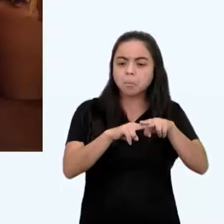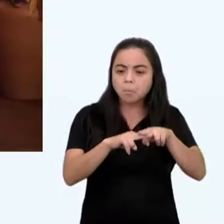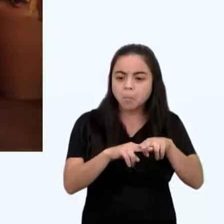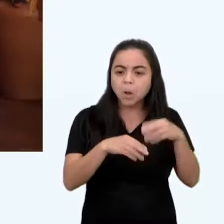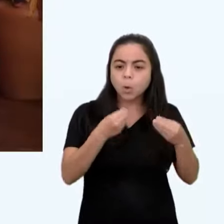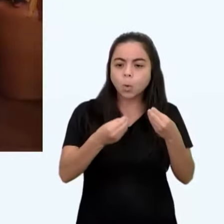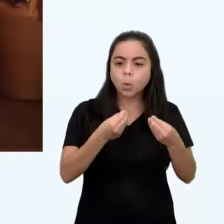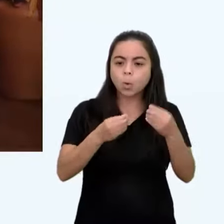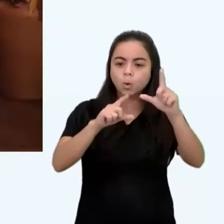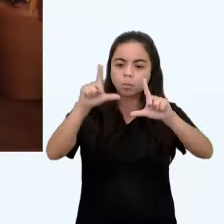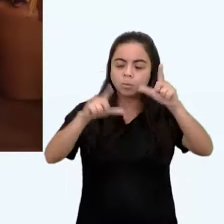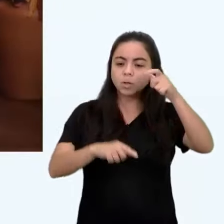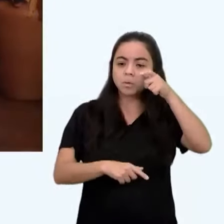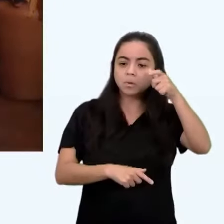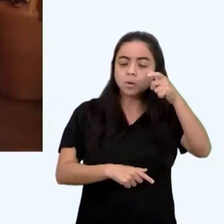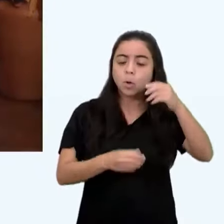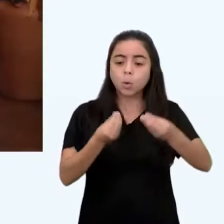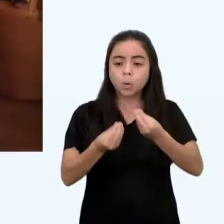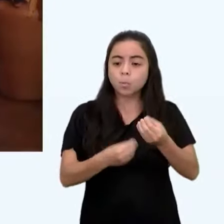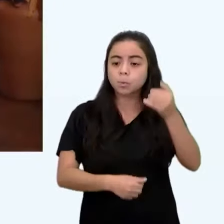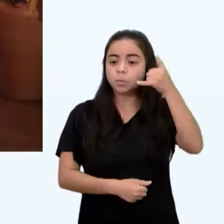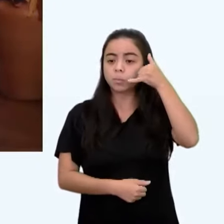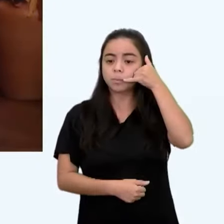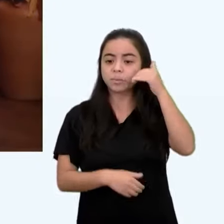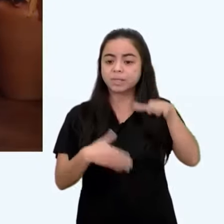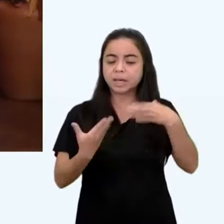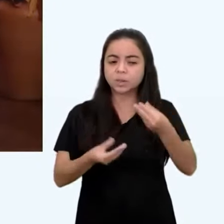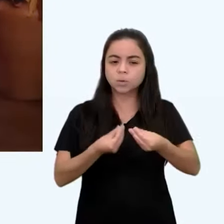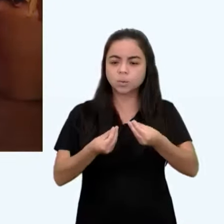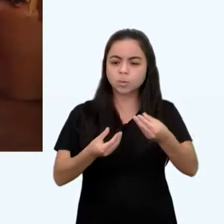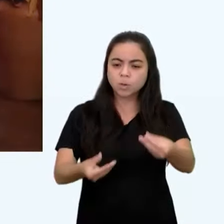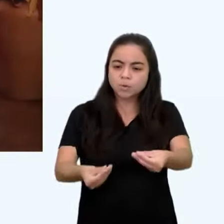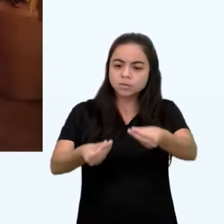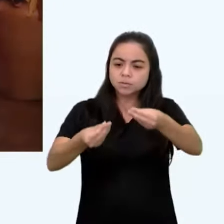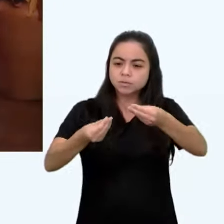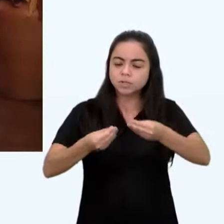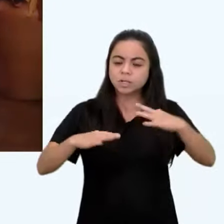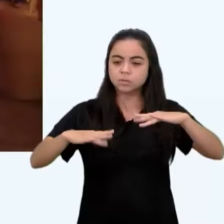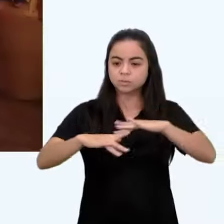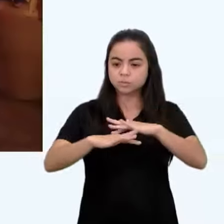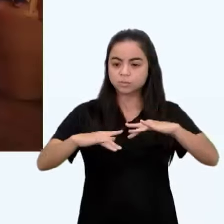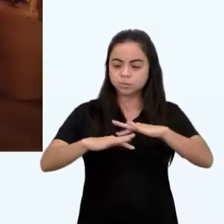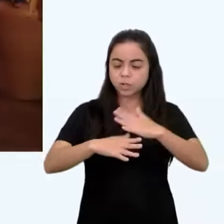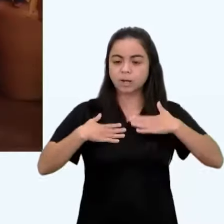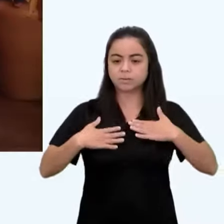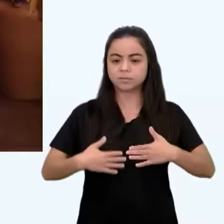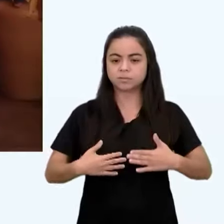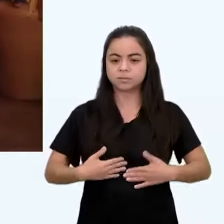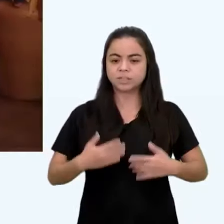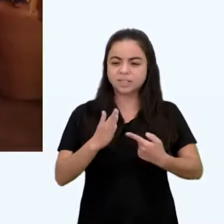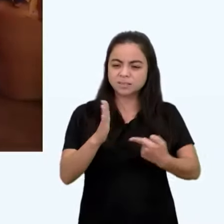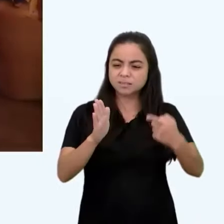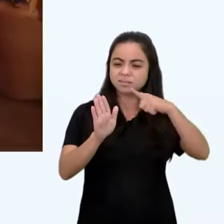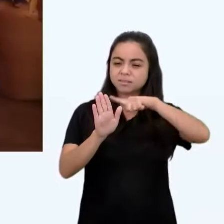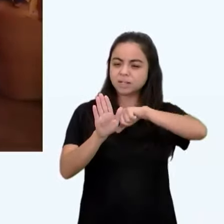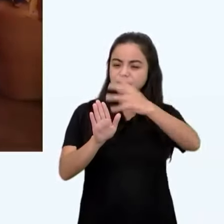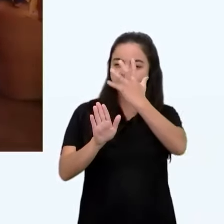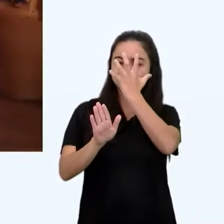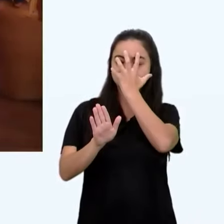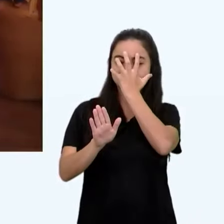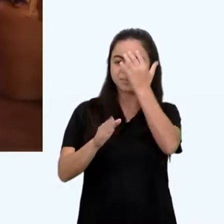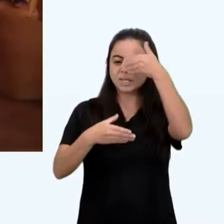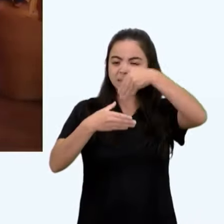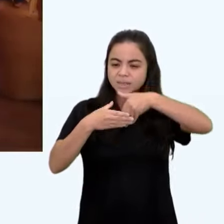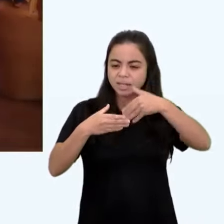TV, dela atender o celular. E aí como é que a gente consegue trazer isso para o nosso movimento, para o nosso corpo, atrás de uma máscara, dentro